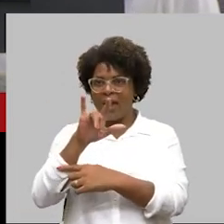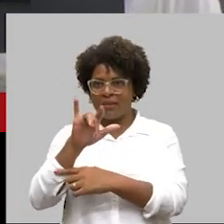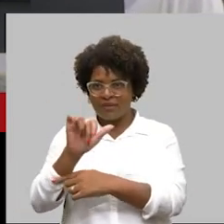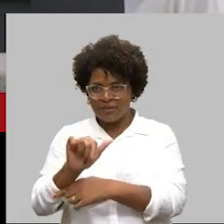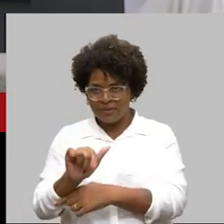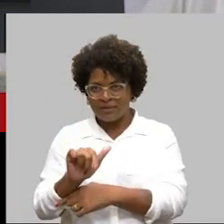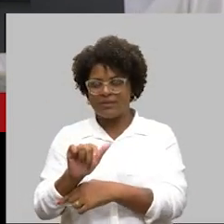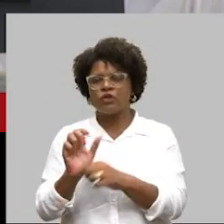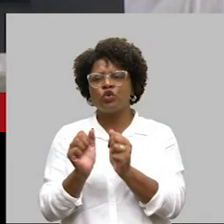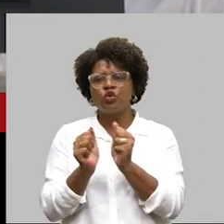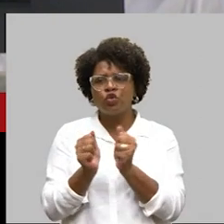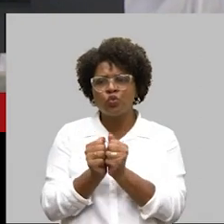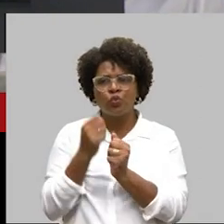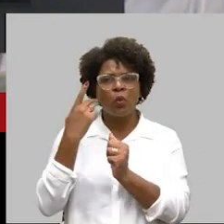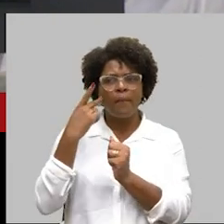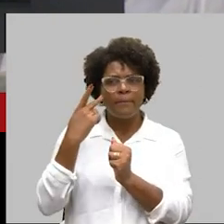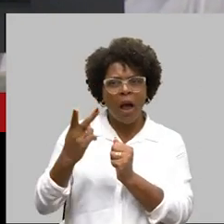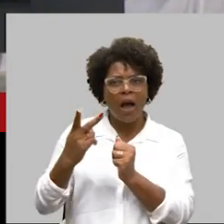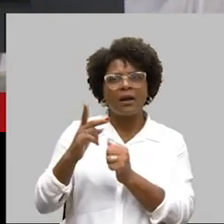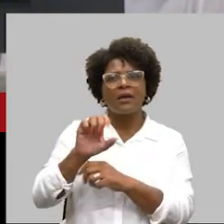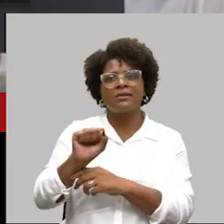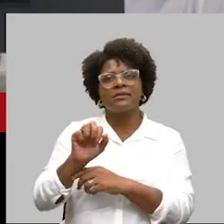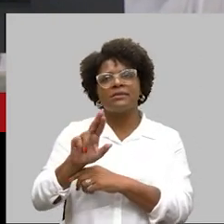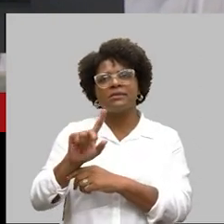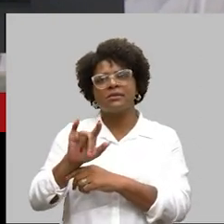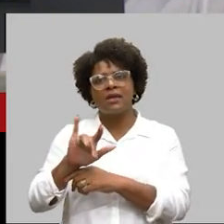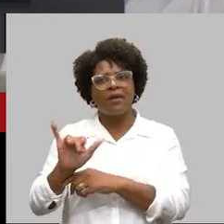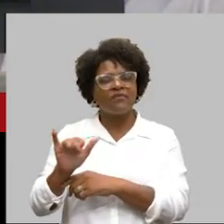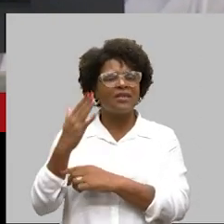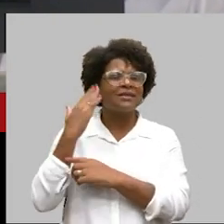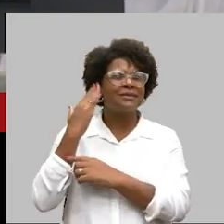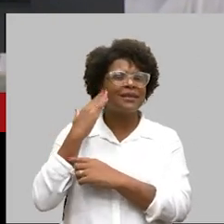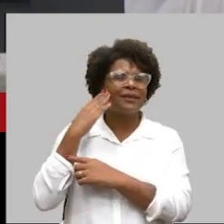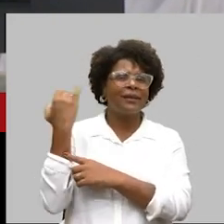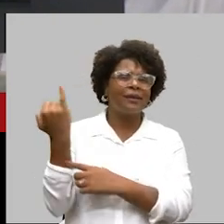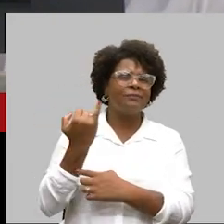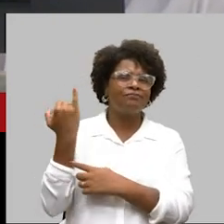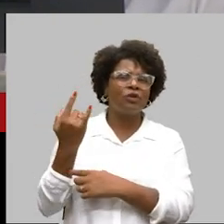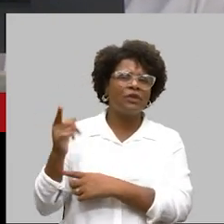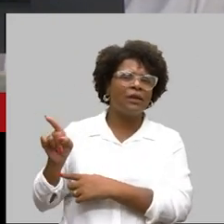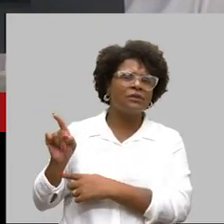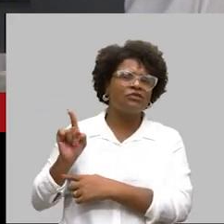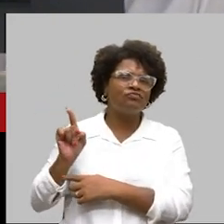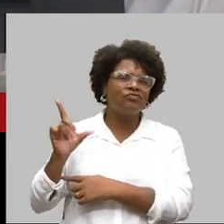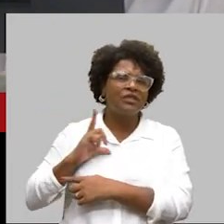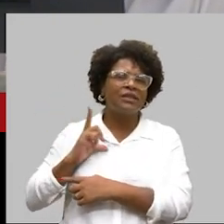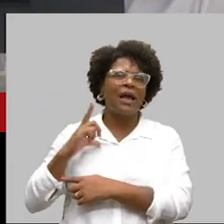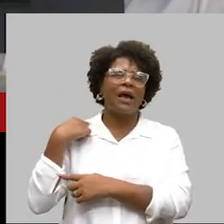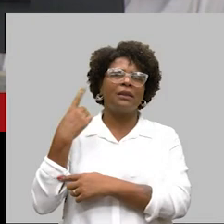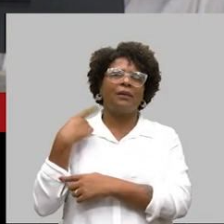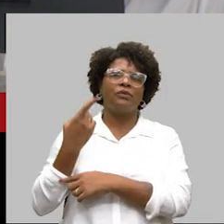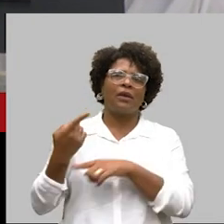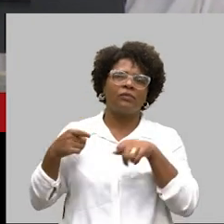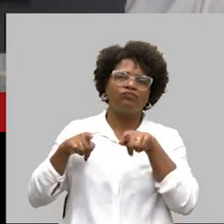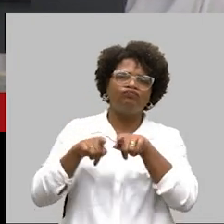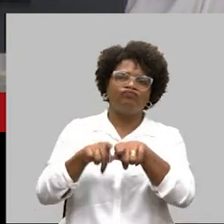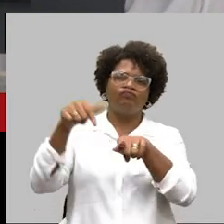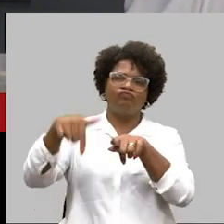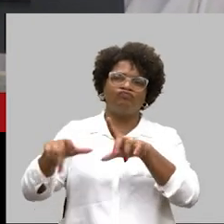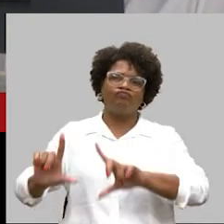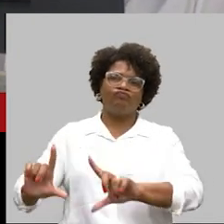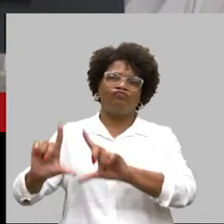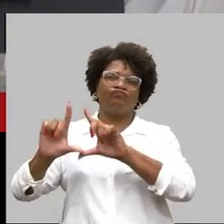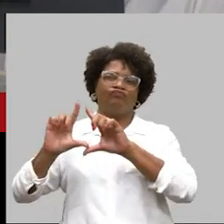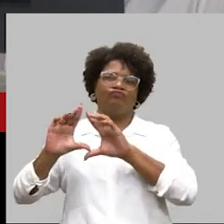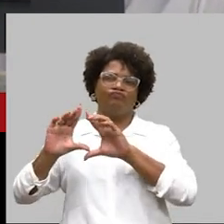importância da chegada desta companheira Beatriz na Assembleia Legislativa e do Cuidado que ela tem para